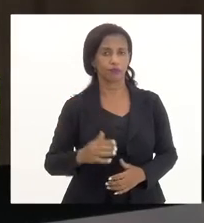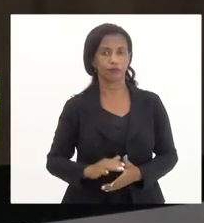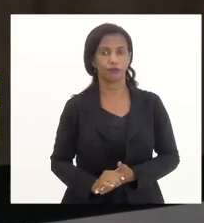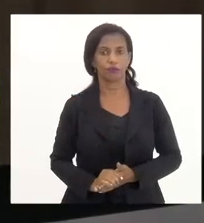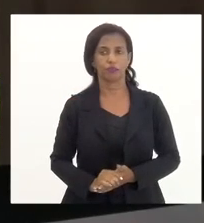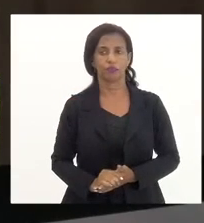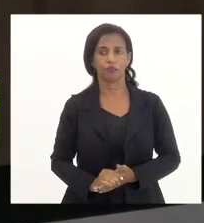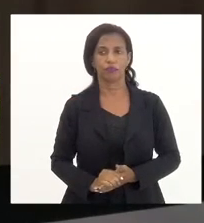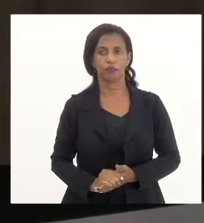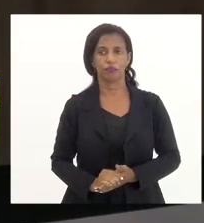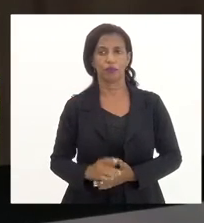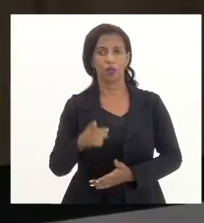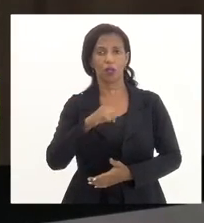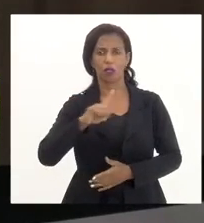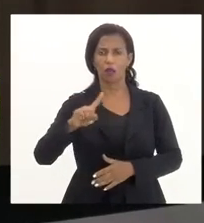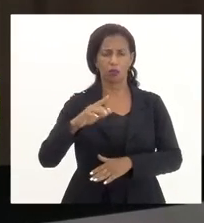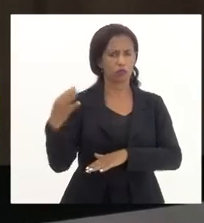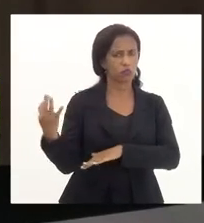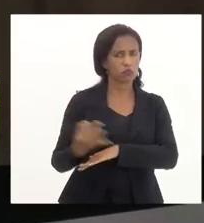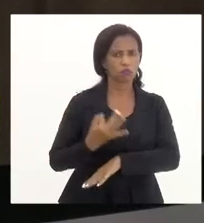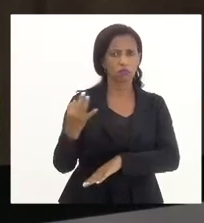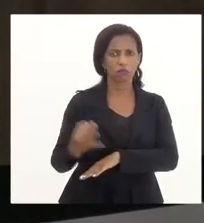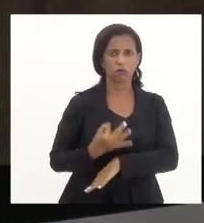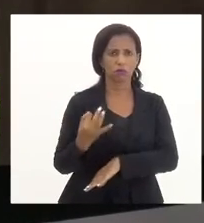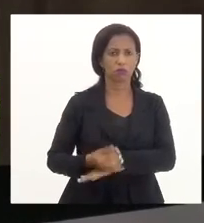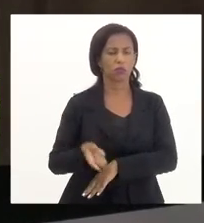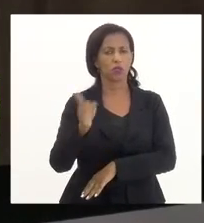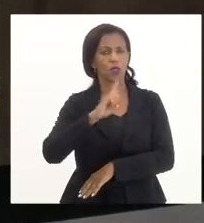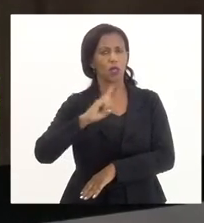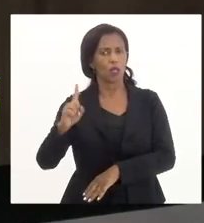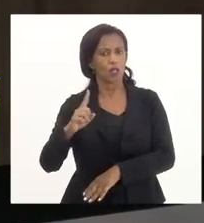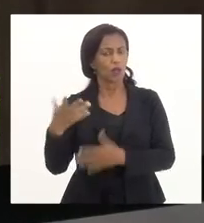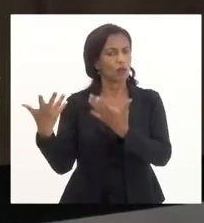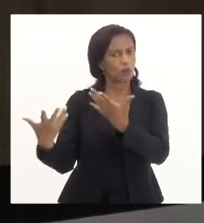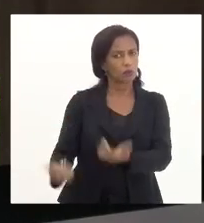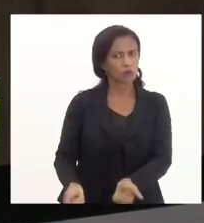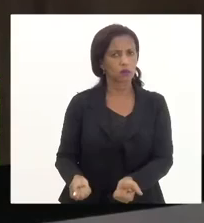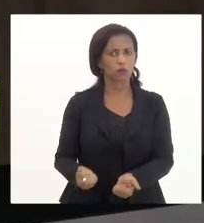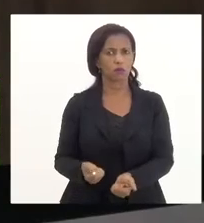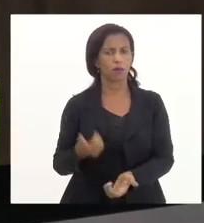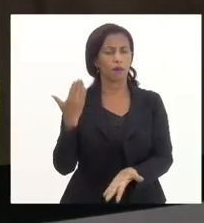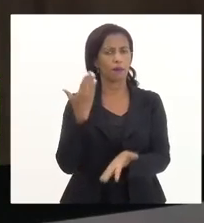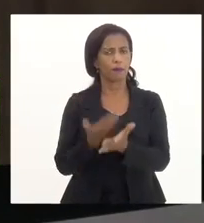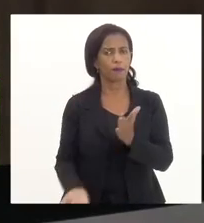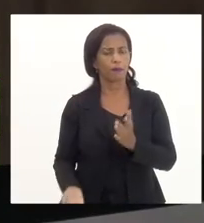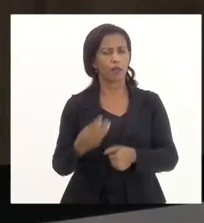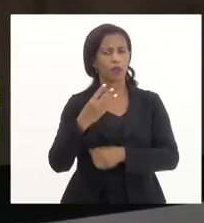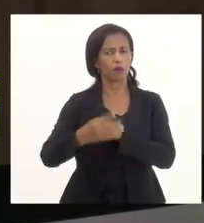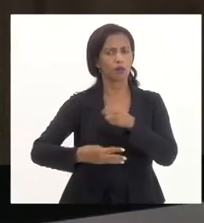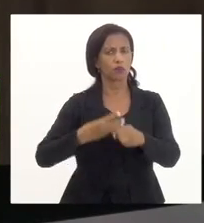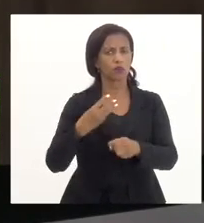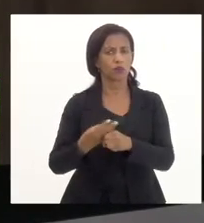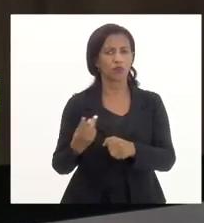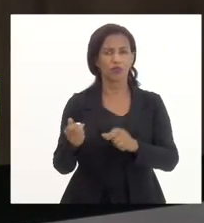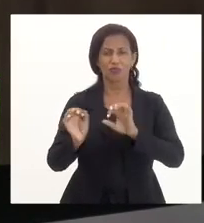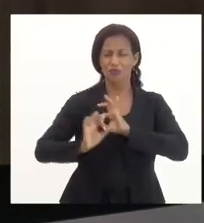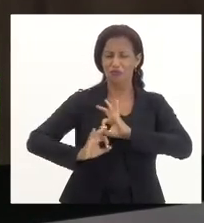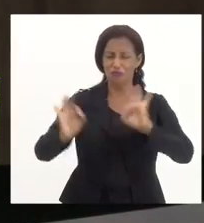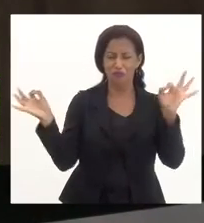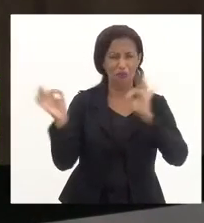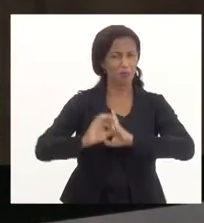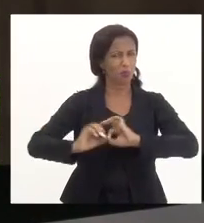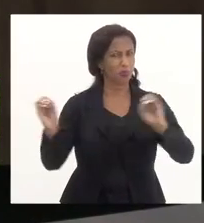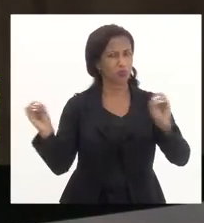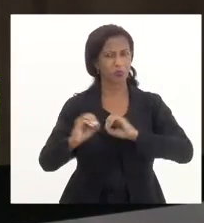não suportaremos e não toleraremos perdemos o triénio sobre pote tem